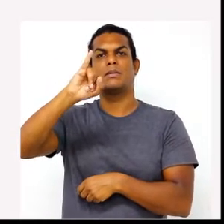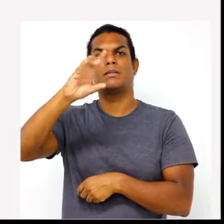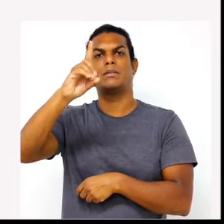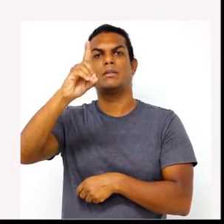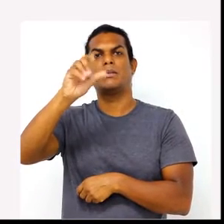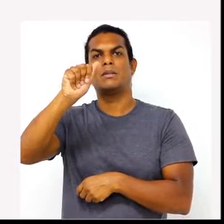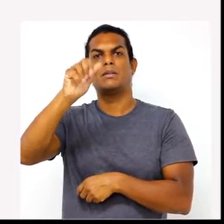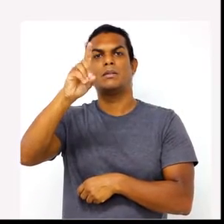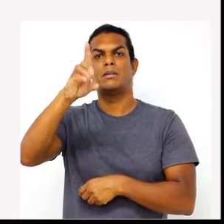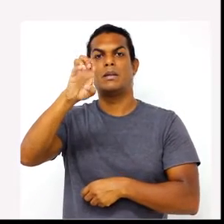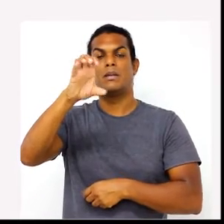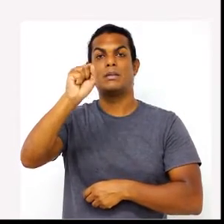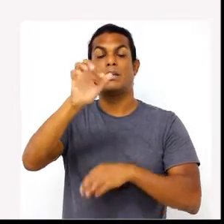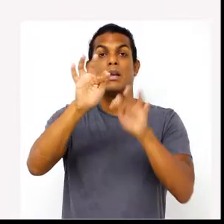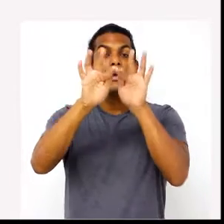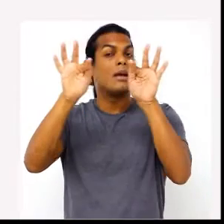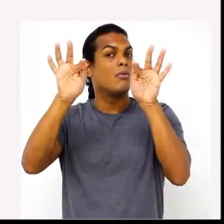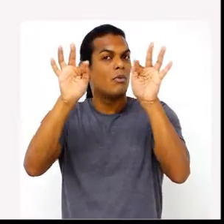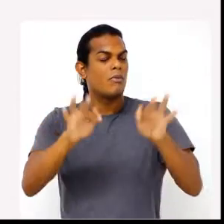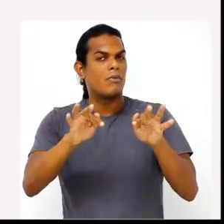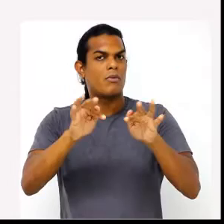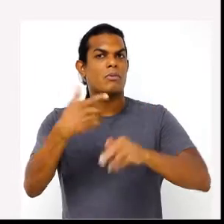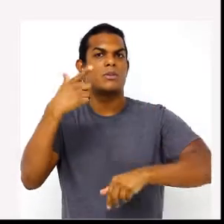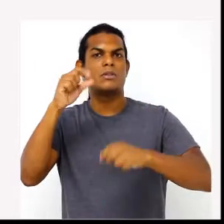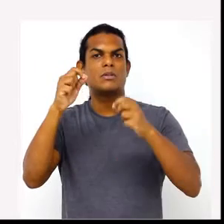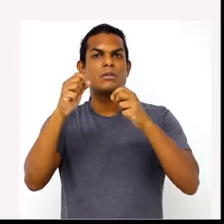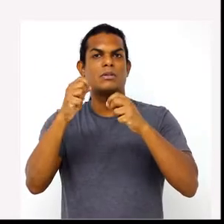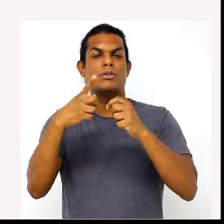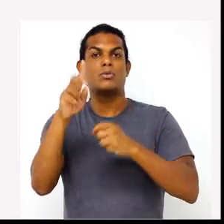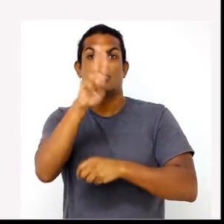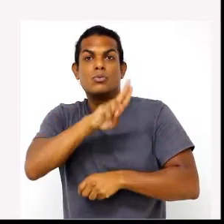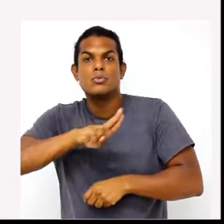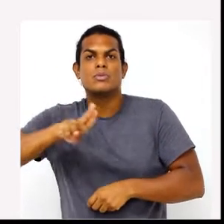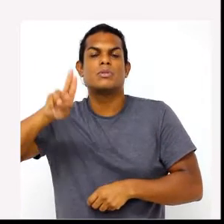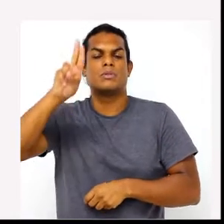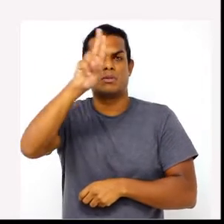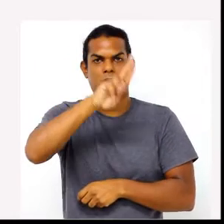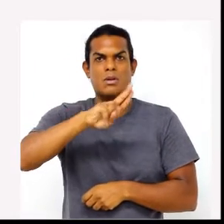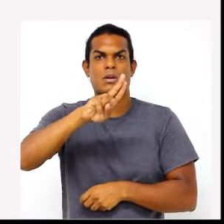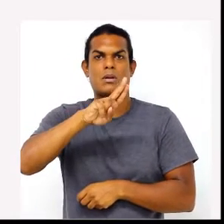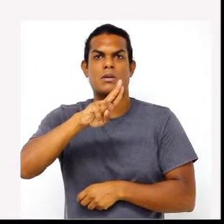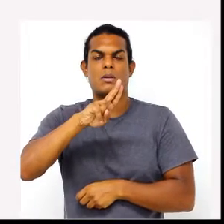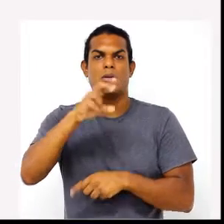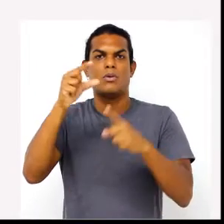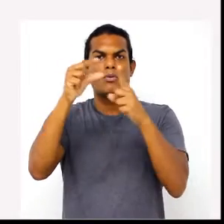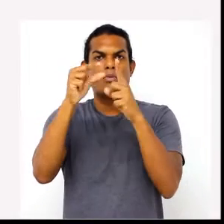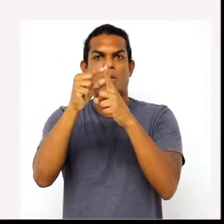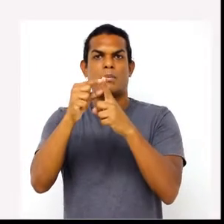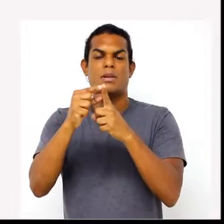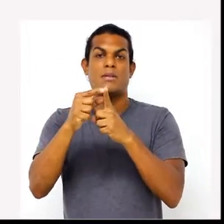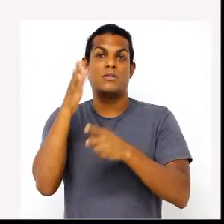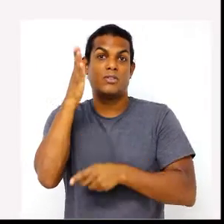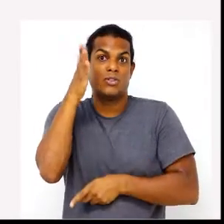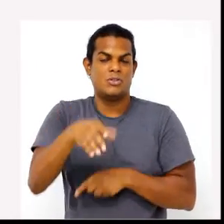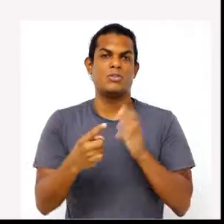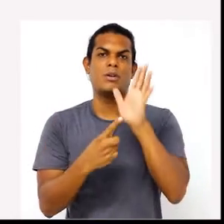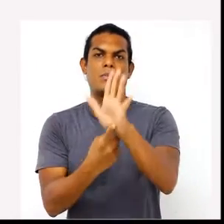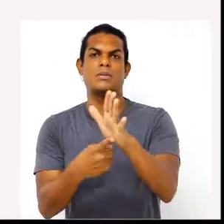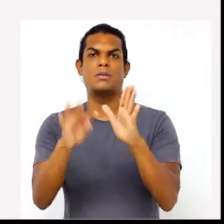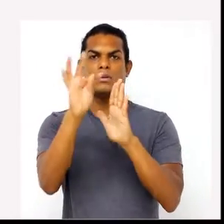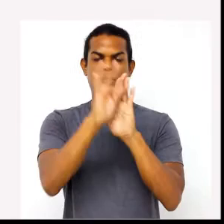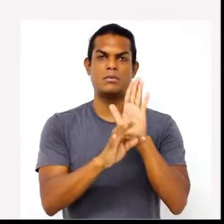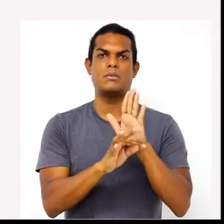de você repetir um termo que você anteriormente colocou. E depois vem,